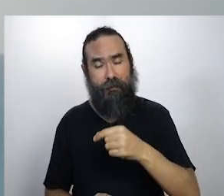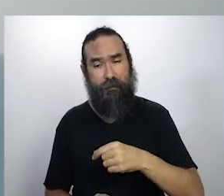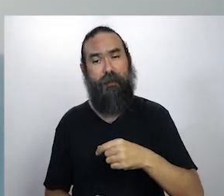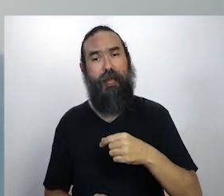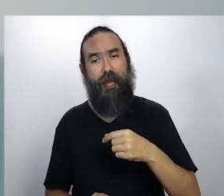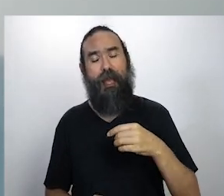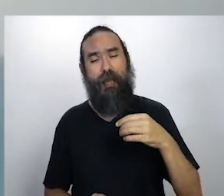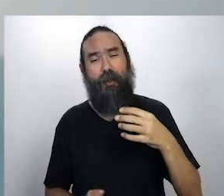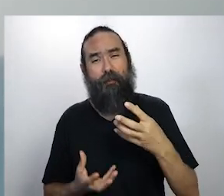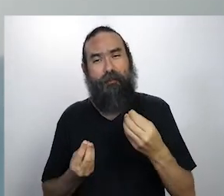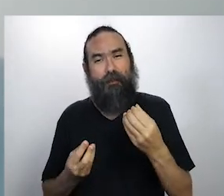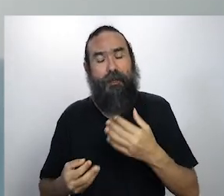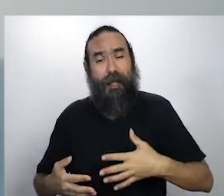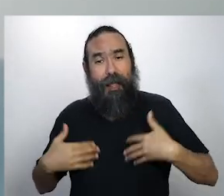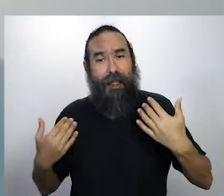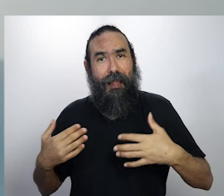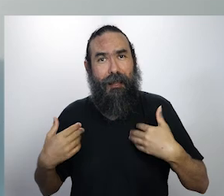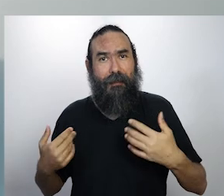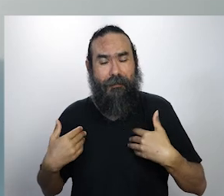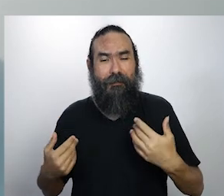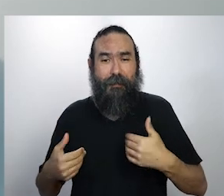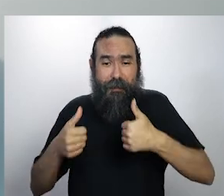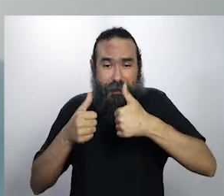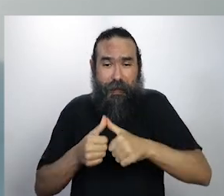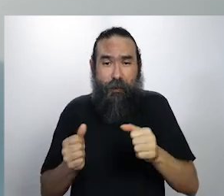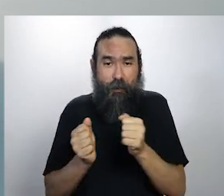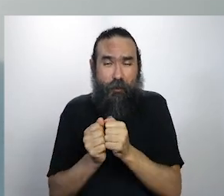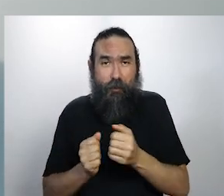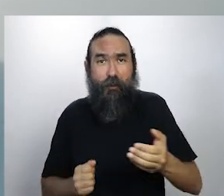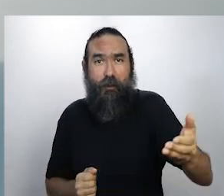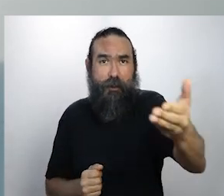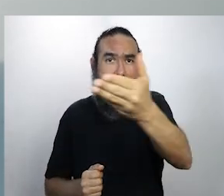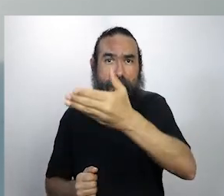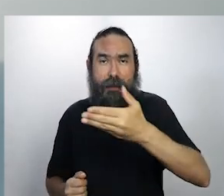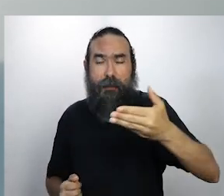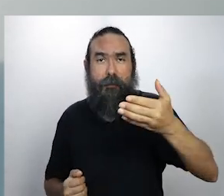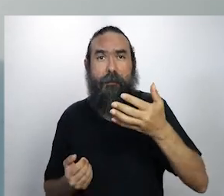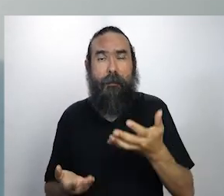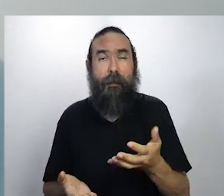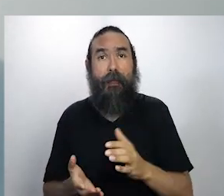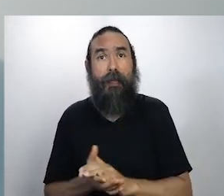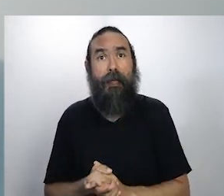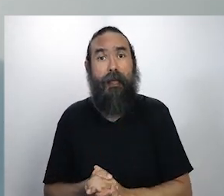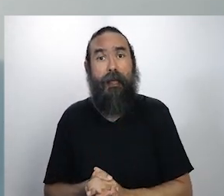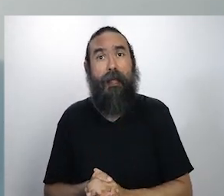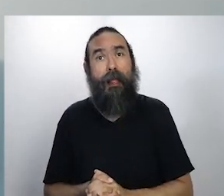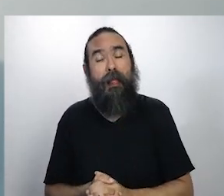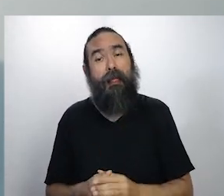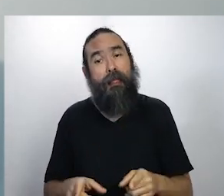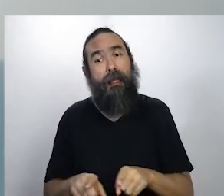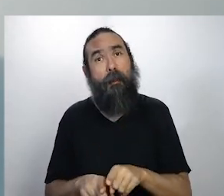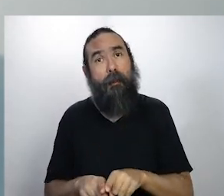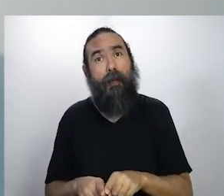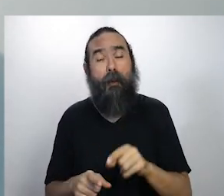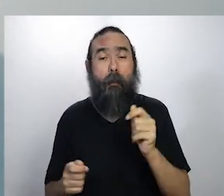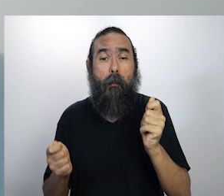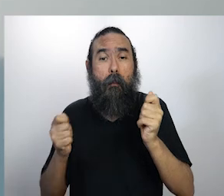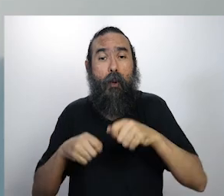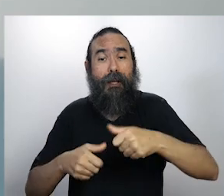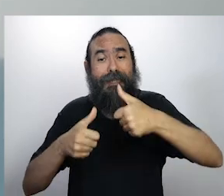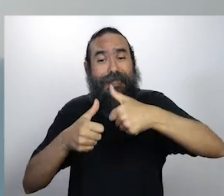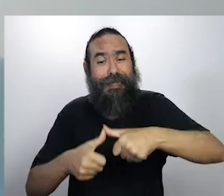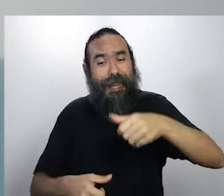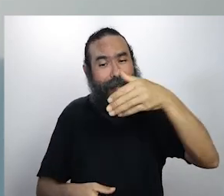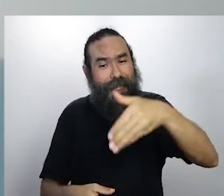pessoalmente é motivo de alegria, satisfação, uma honra estar participando com vocês. E a possibilidade de estar